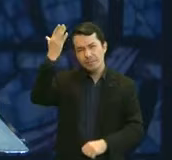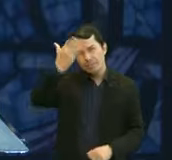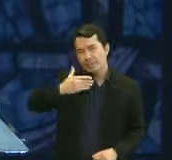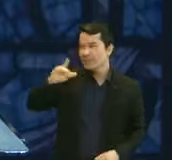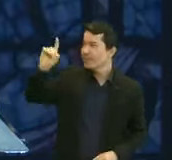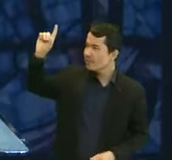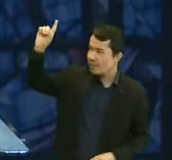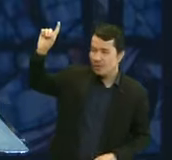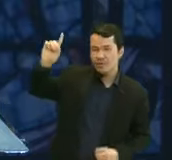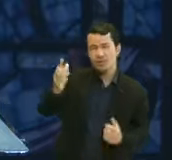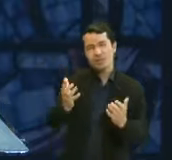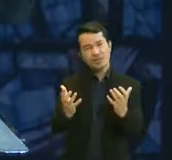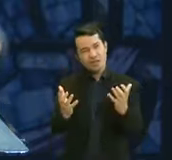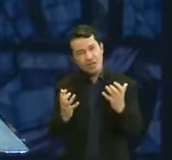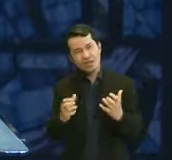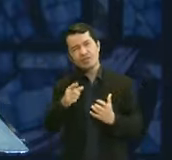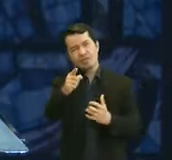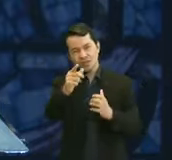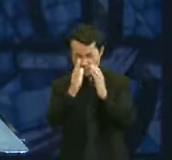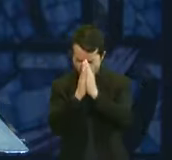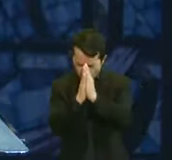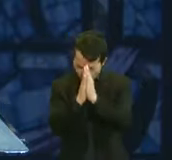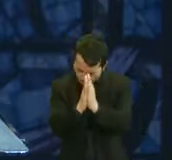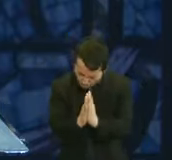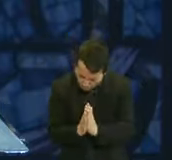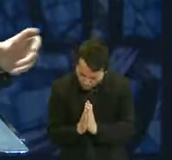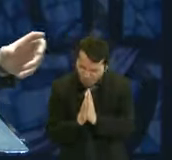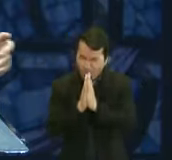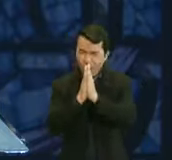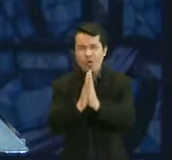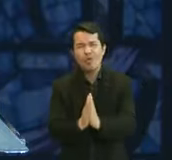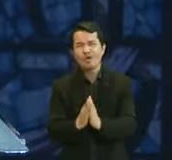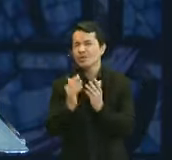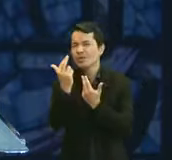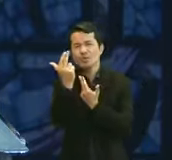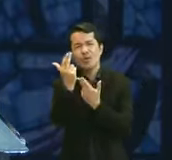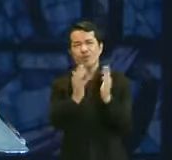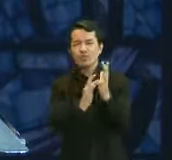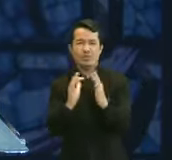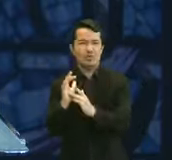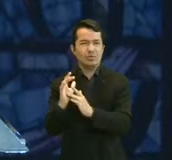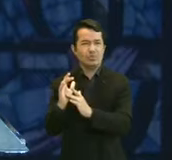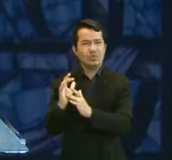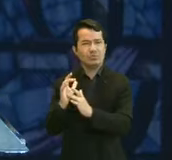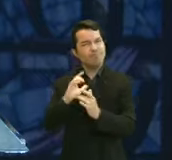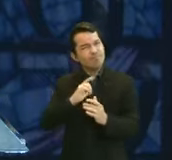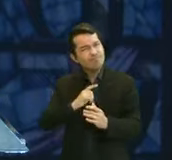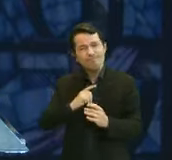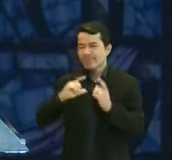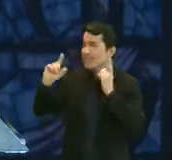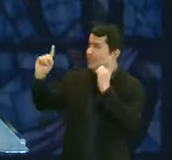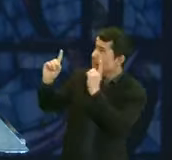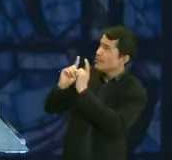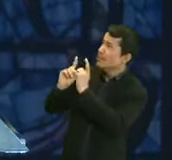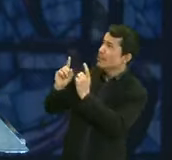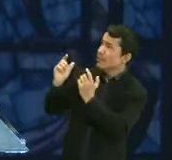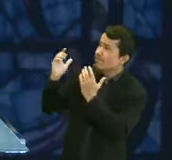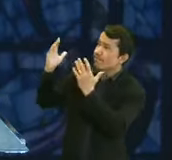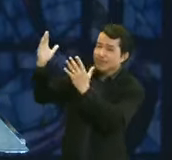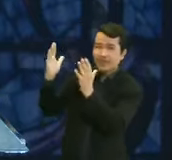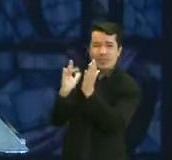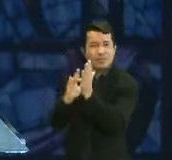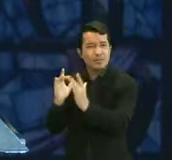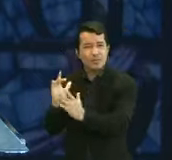a subir a montanha através das suas orações, como Jesus fazia, e deste lugar receber uma visão que vem do